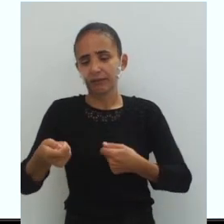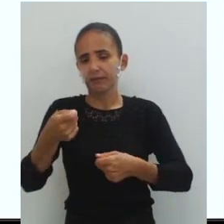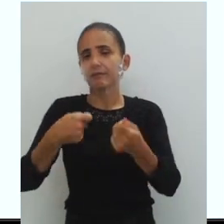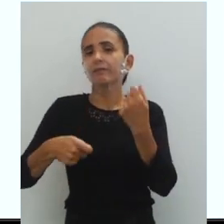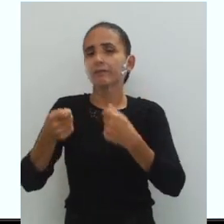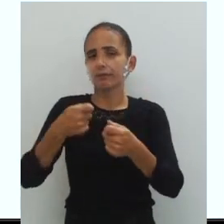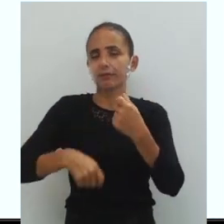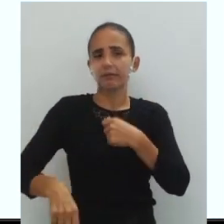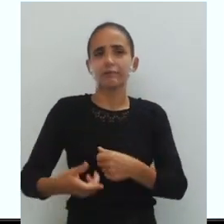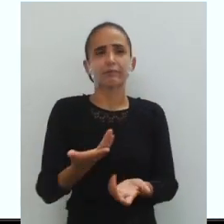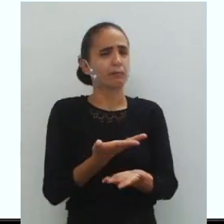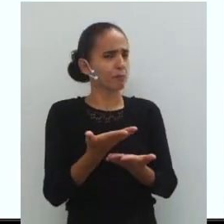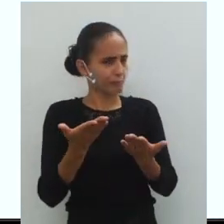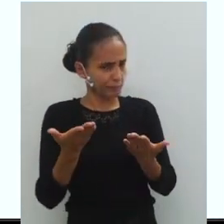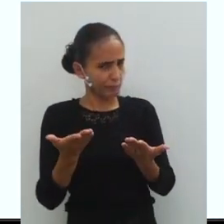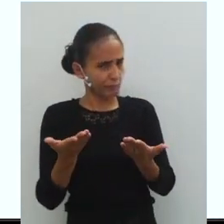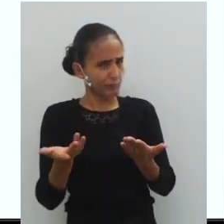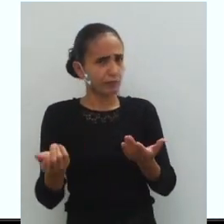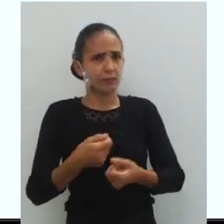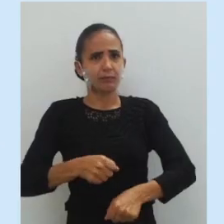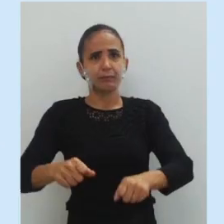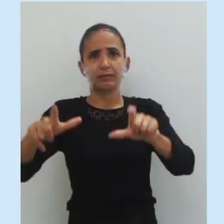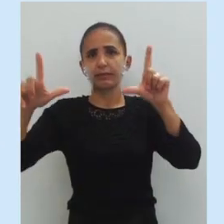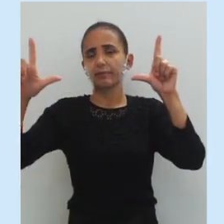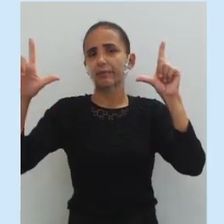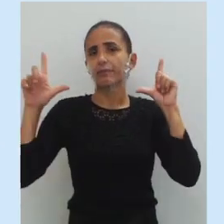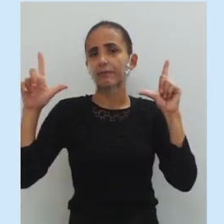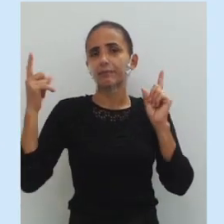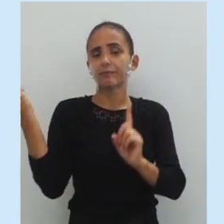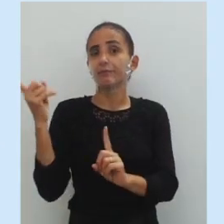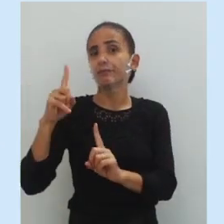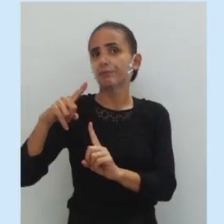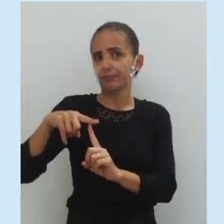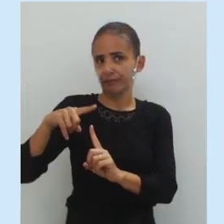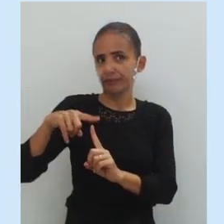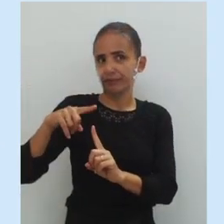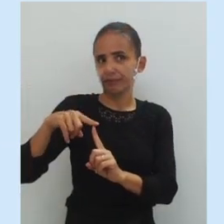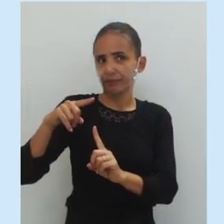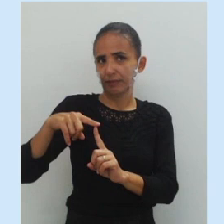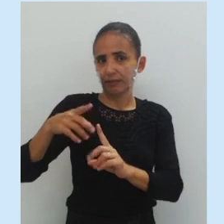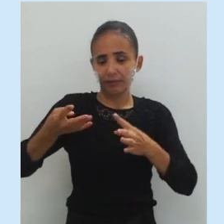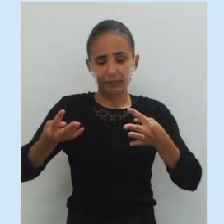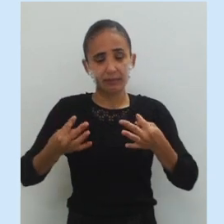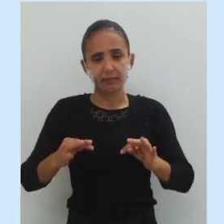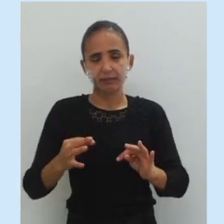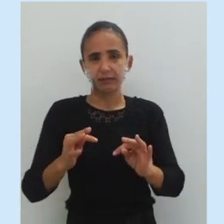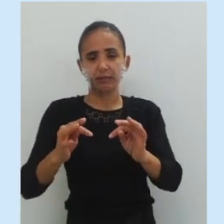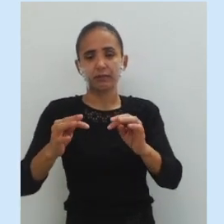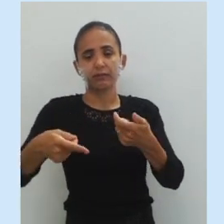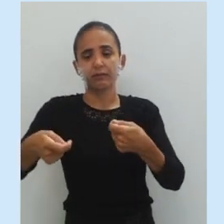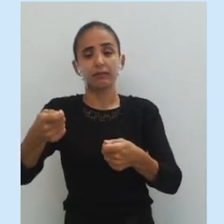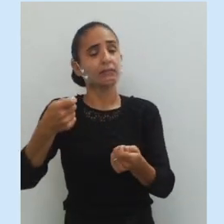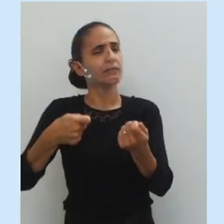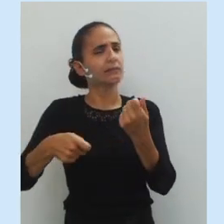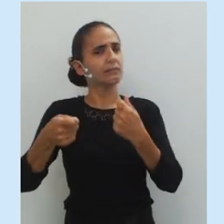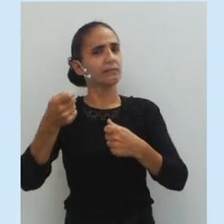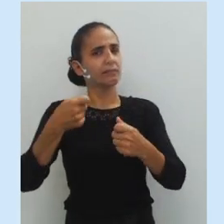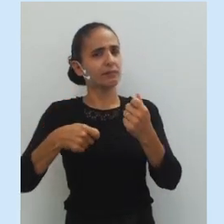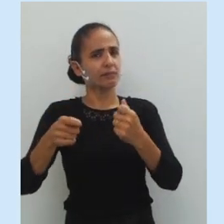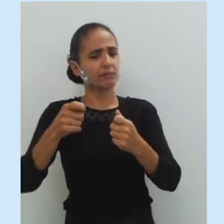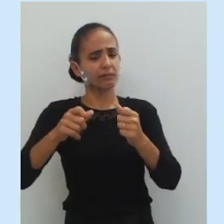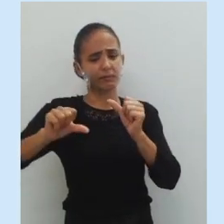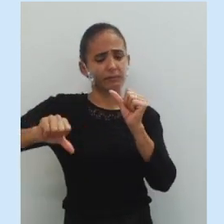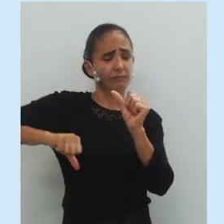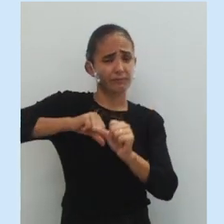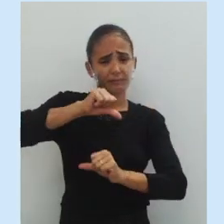tecnoeconômico. Observe aí na telinha quando a gente fala desse novo paradigma, que é a tecnoeconômico, que são